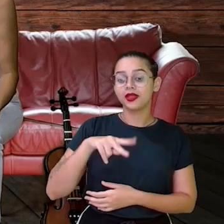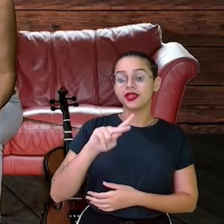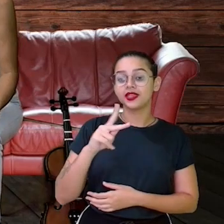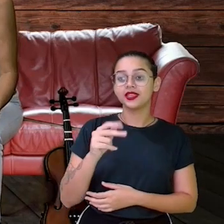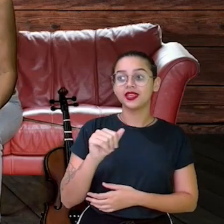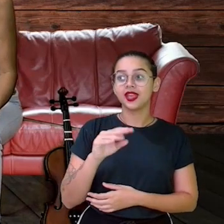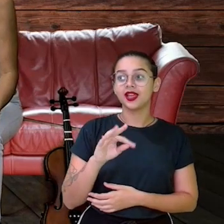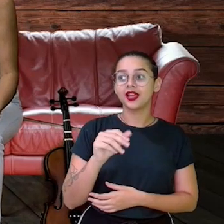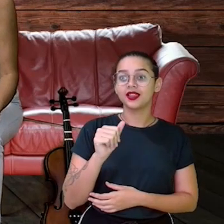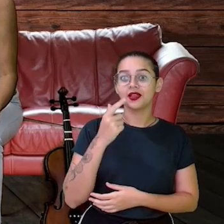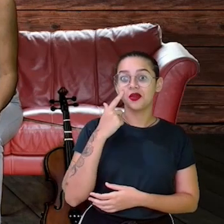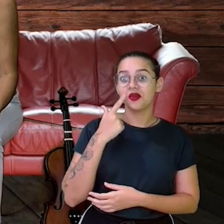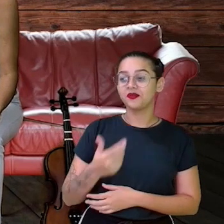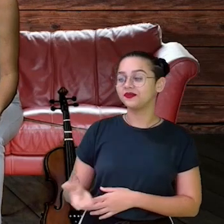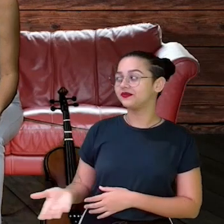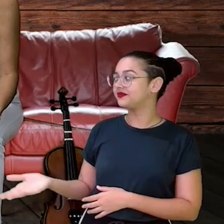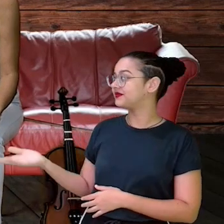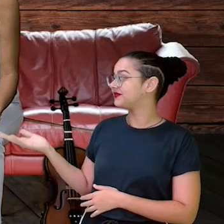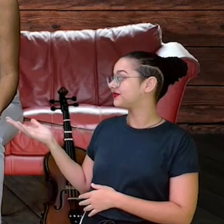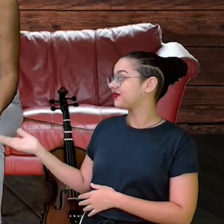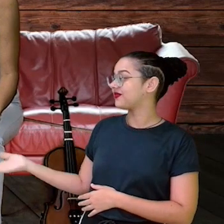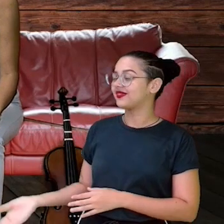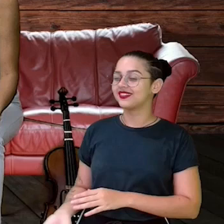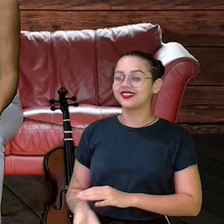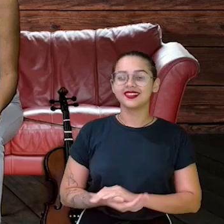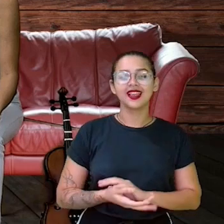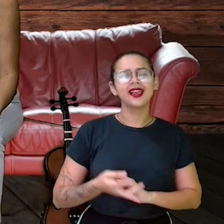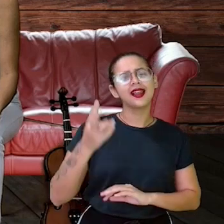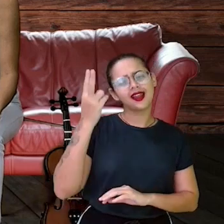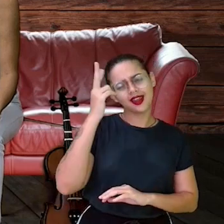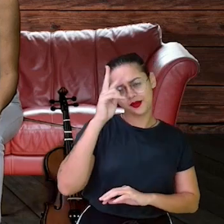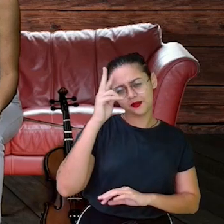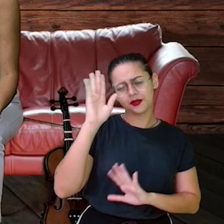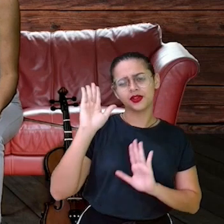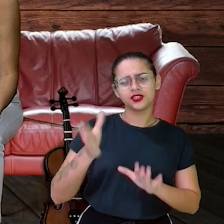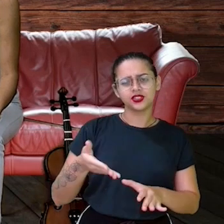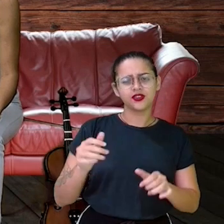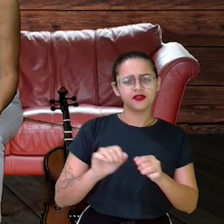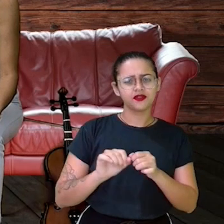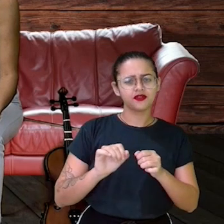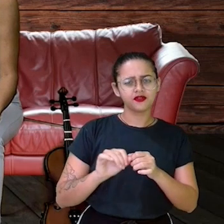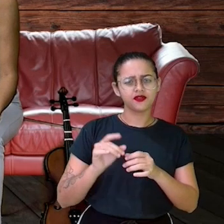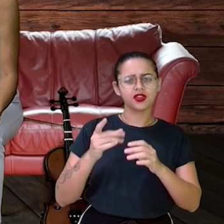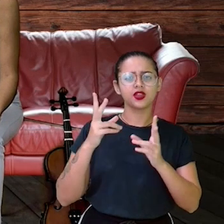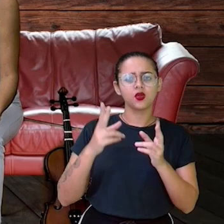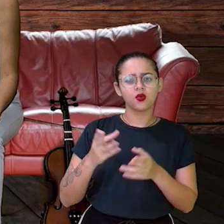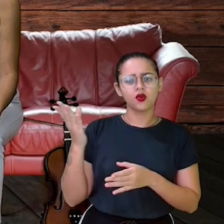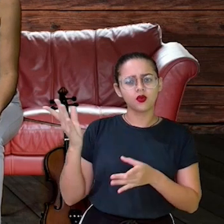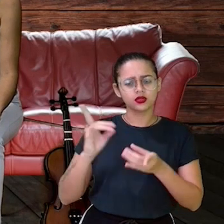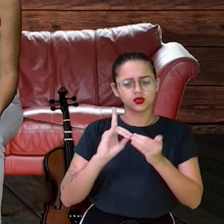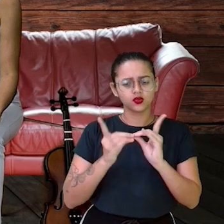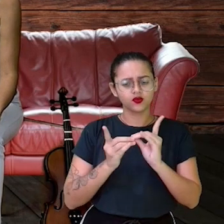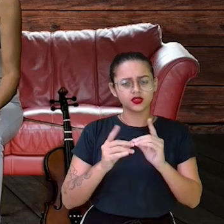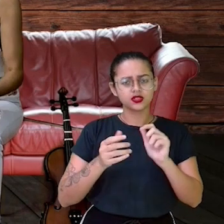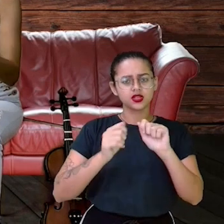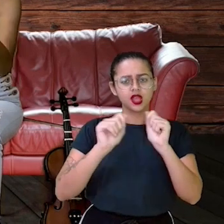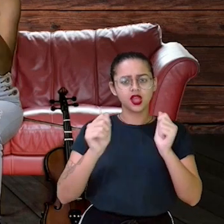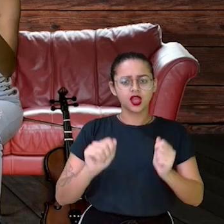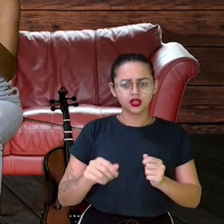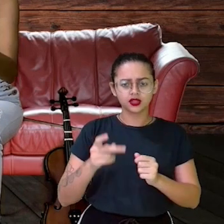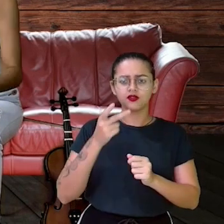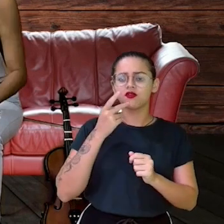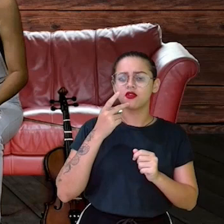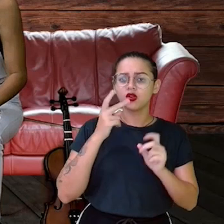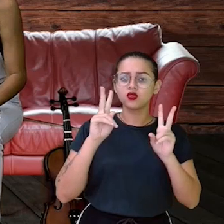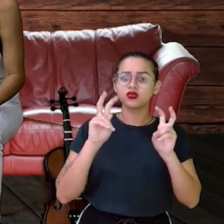essa pinhata na mão. Lembra que a gente já fez uma pinhata dessa na oficina de artes? Foi, a gente falou sobre a